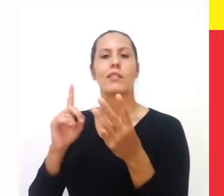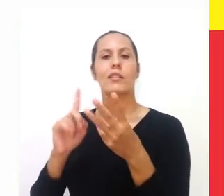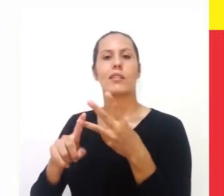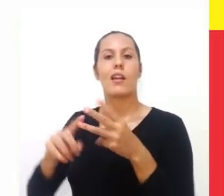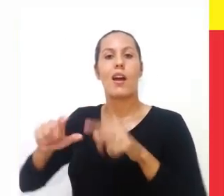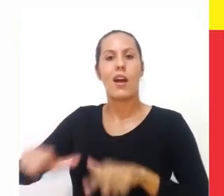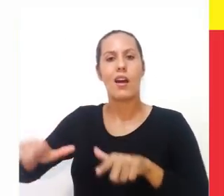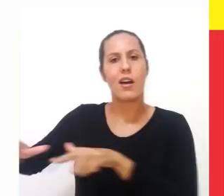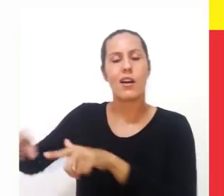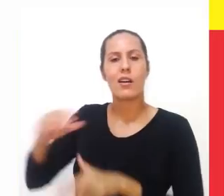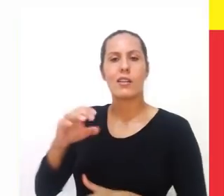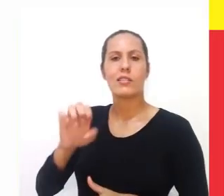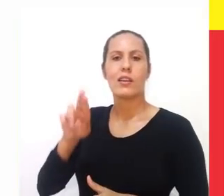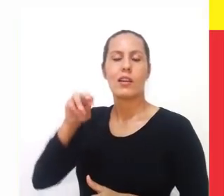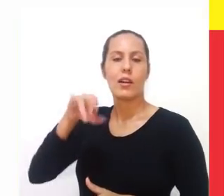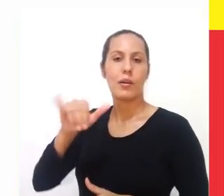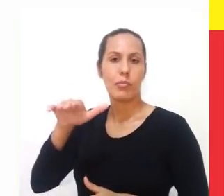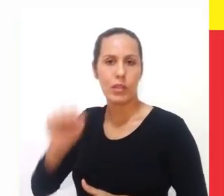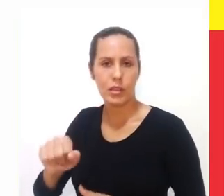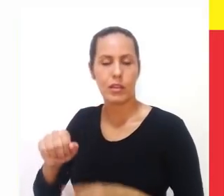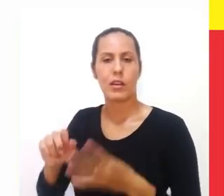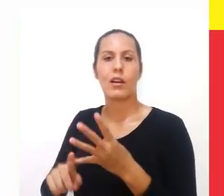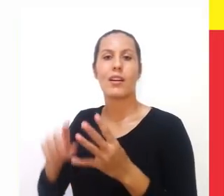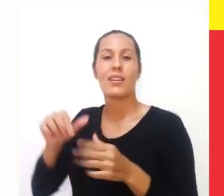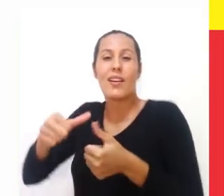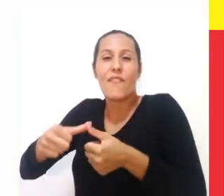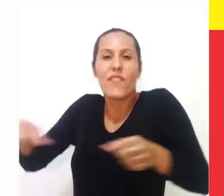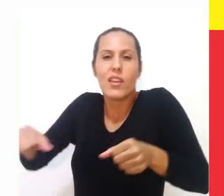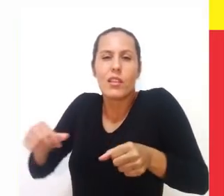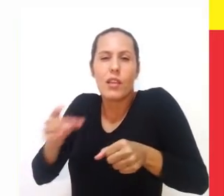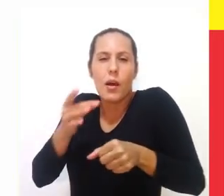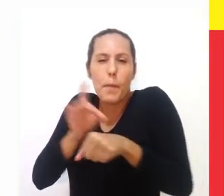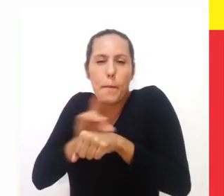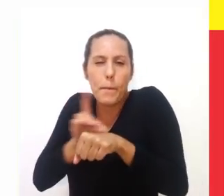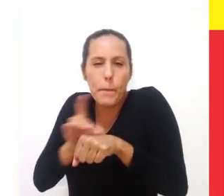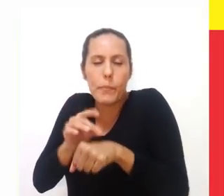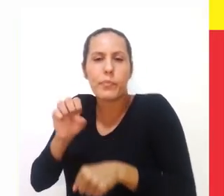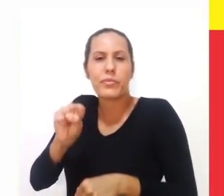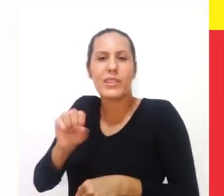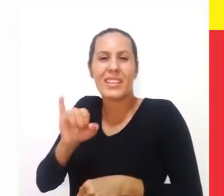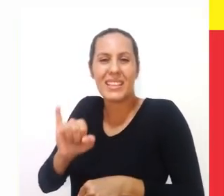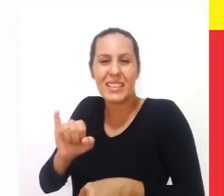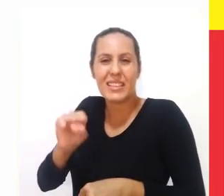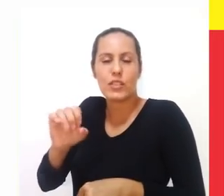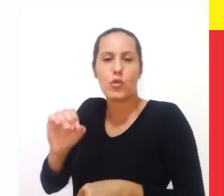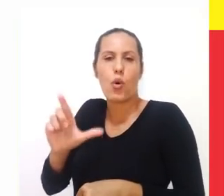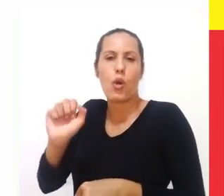cerâmica. Aí você vê aí na imagem uma fita de isolante